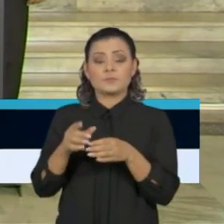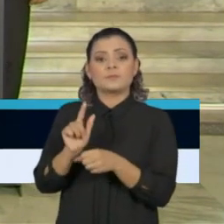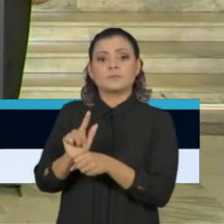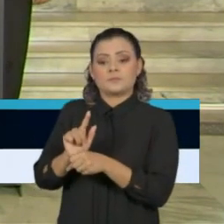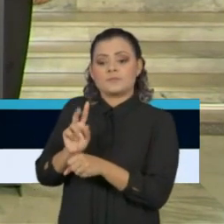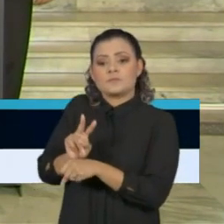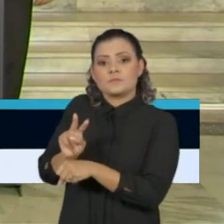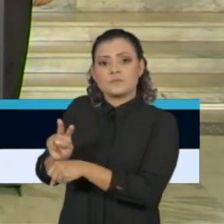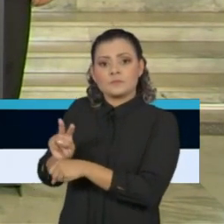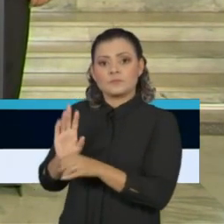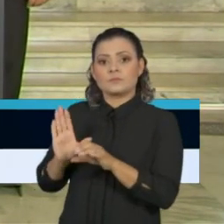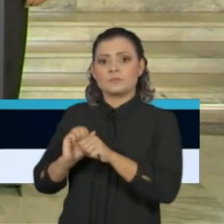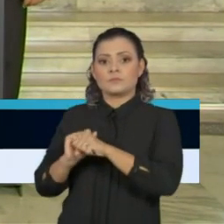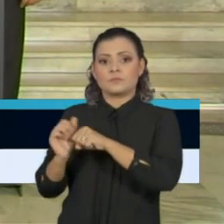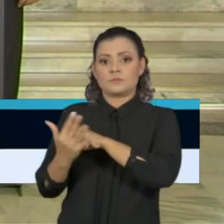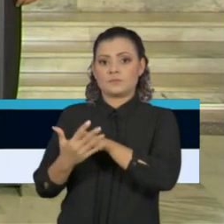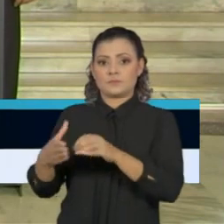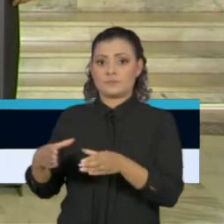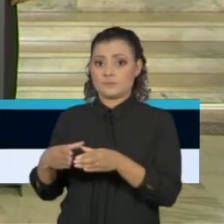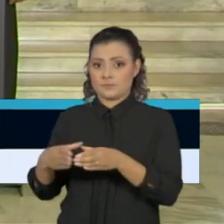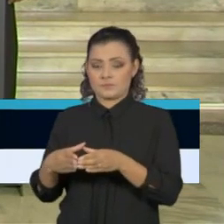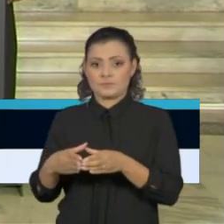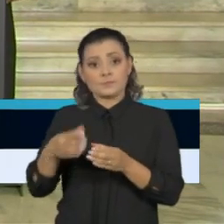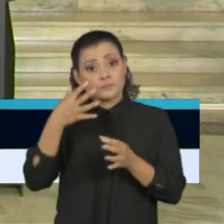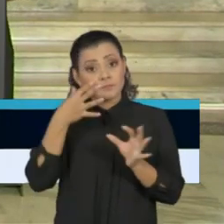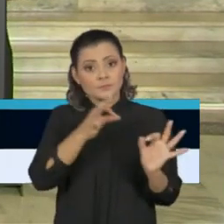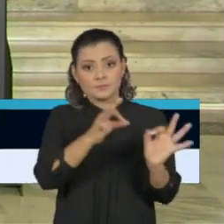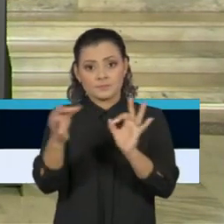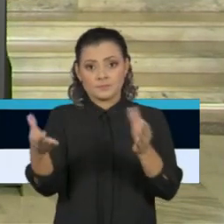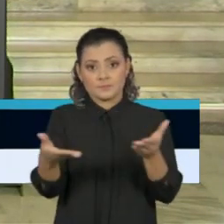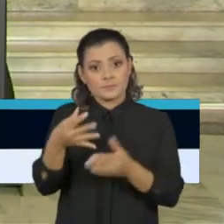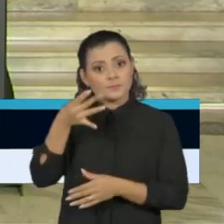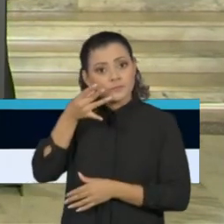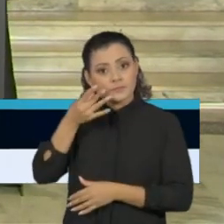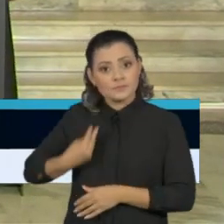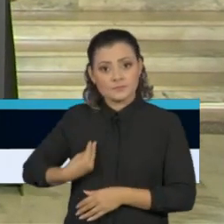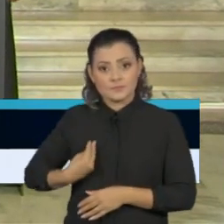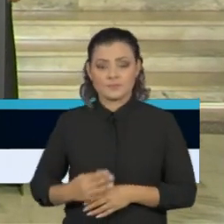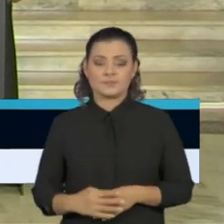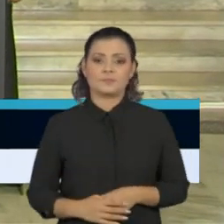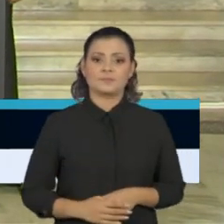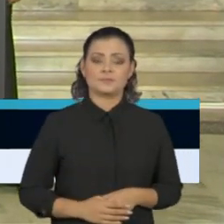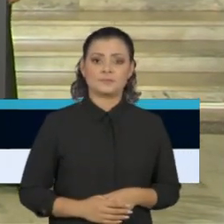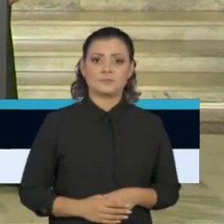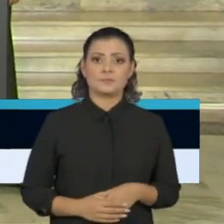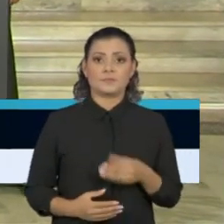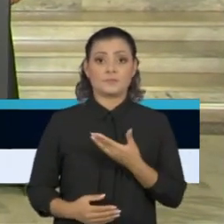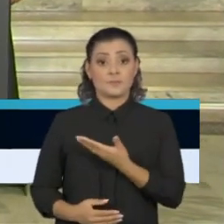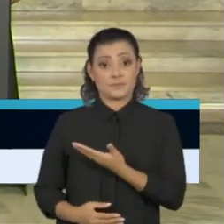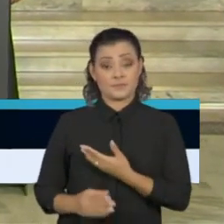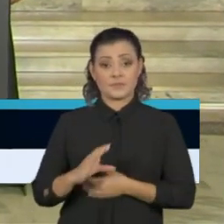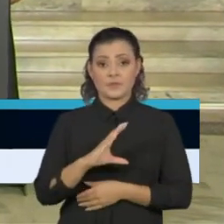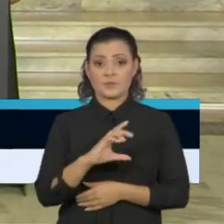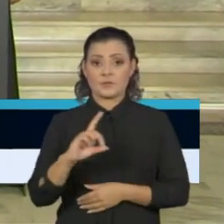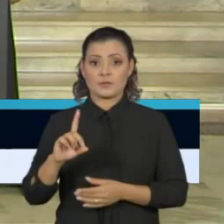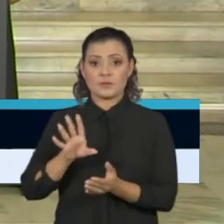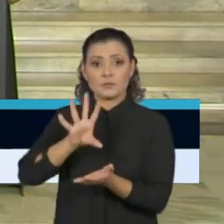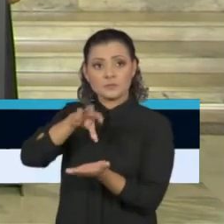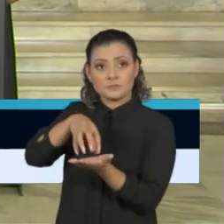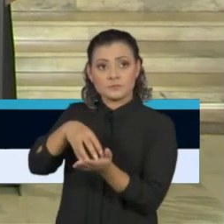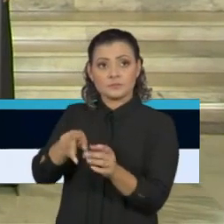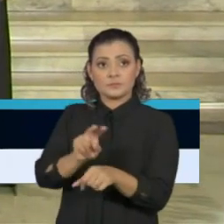gerencia o combate ao novo coronavírus. Vamos acompanhar ao vivo a entrevista. Helena Sato, a nossa coordenadora do Centro de Contingência